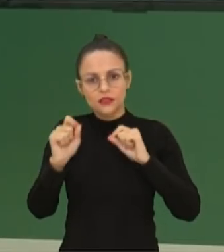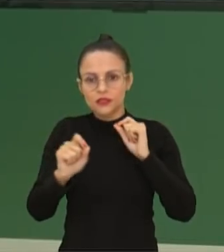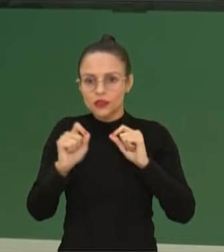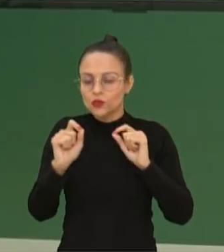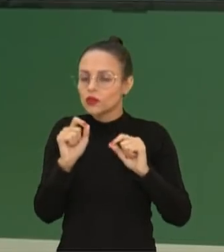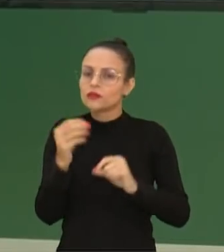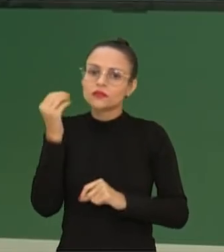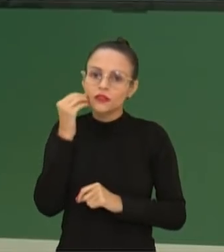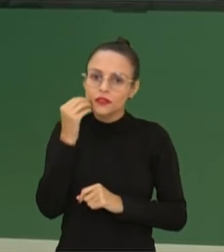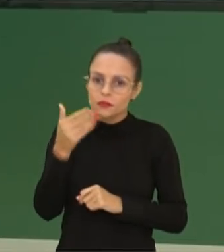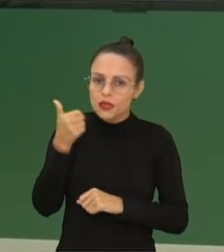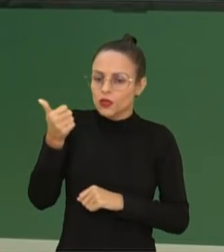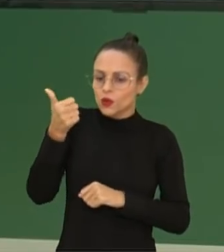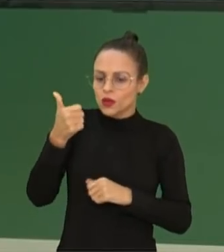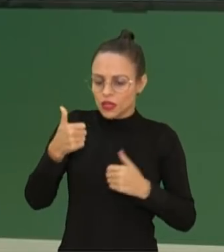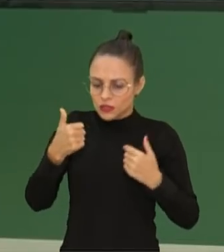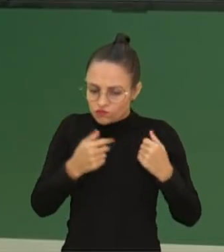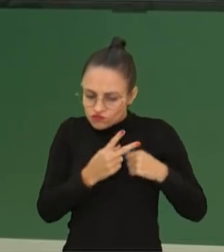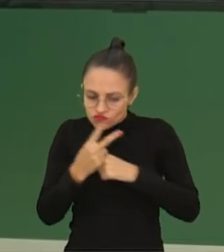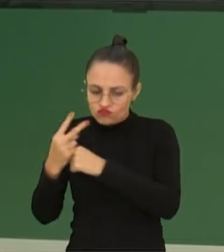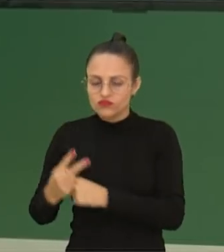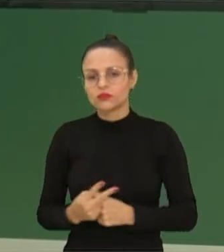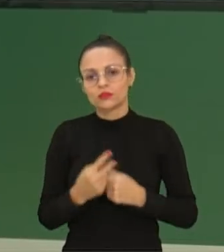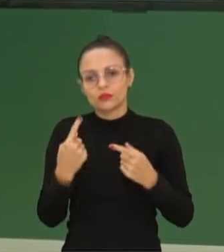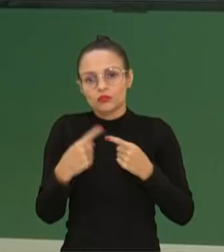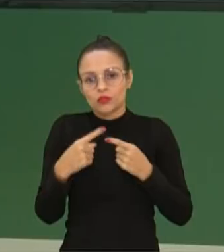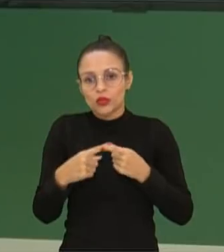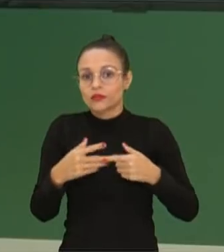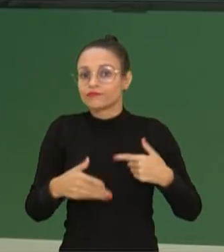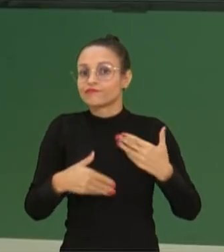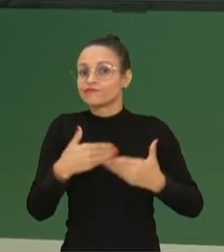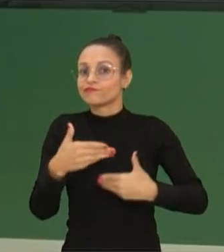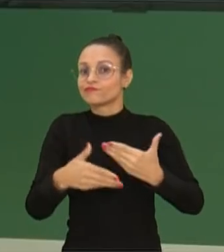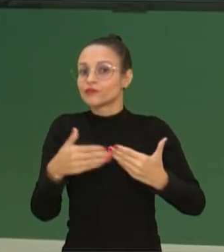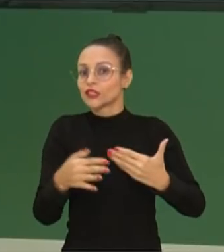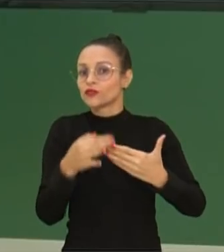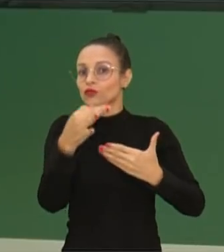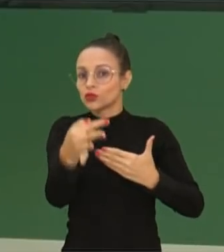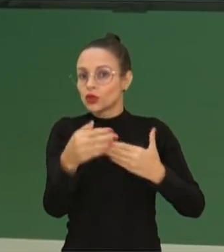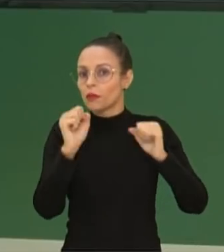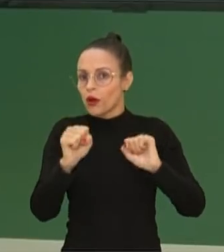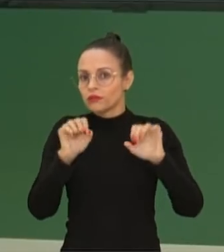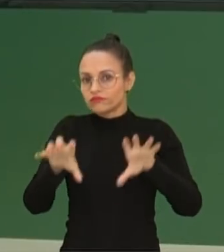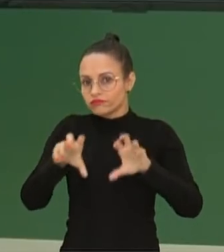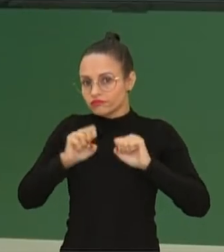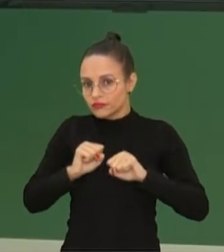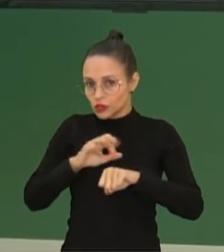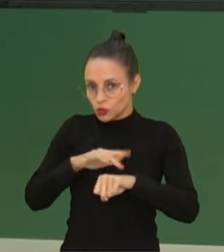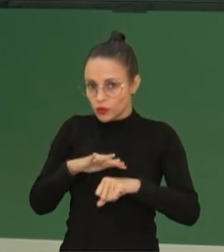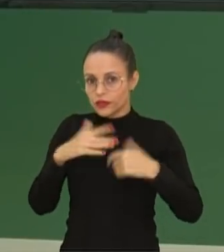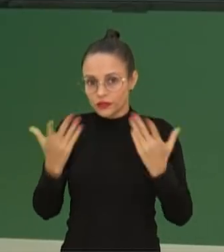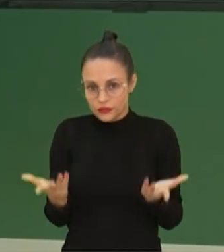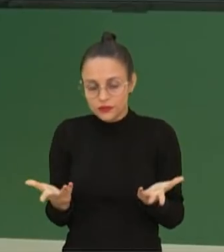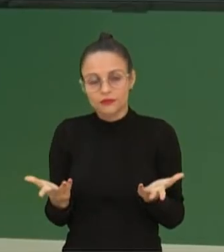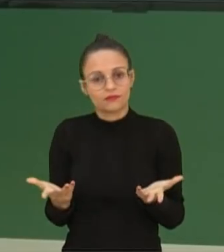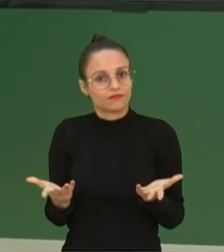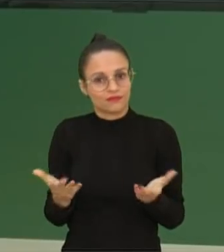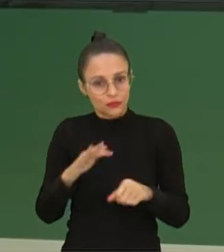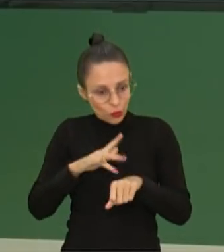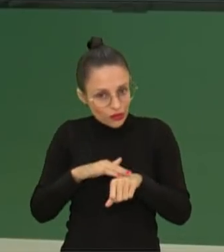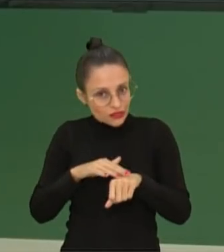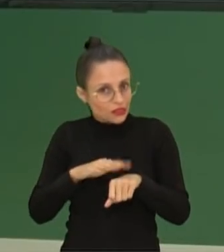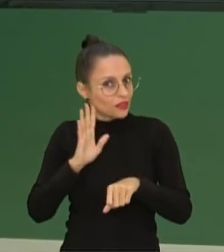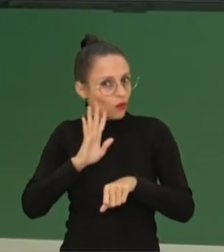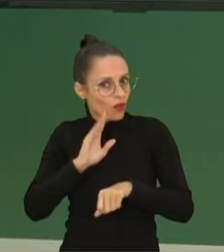melhorar, colocar eles em prática, porque afinal, com o passar do tempo, as doenças começam a aparecer, né? E ficar doente não é